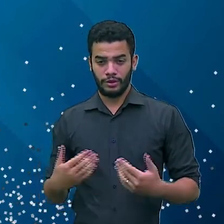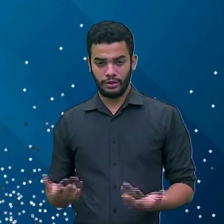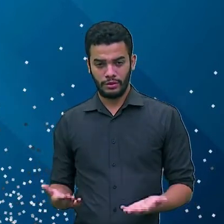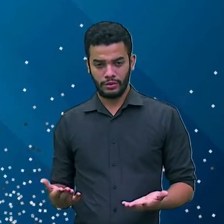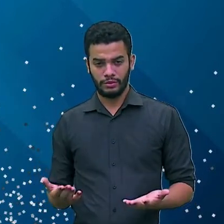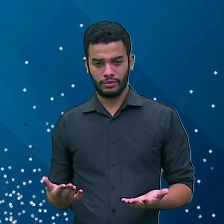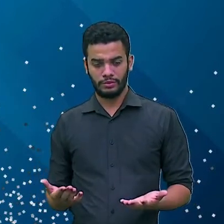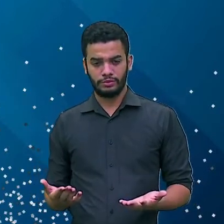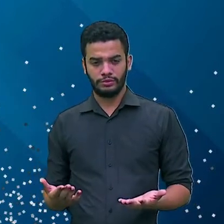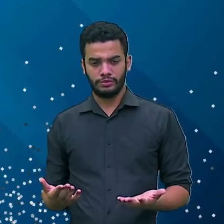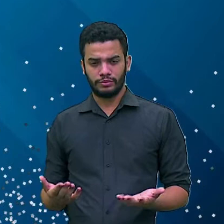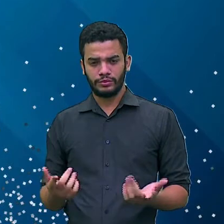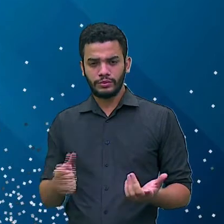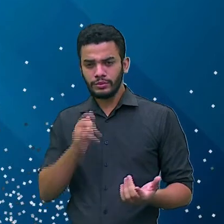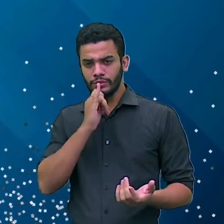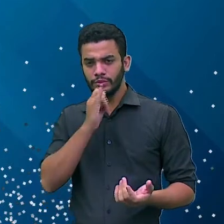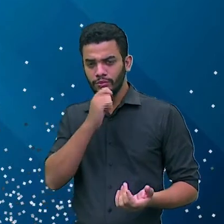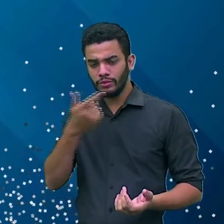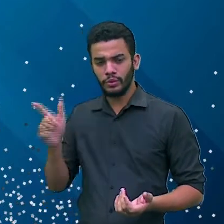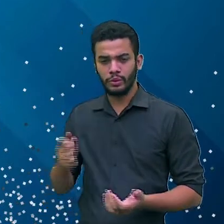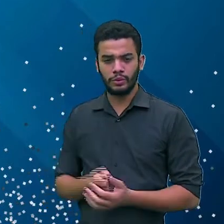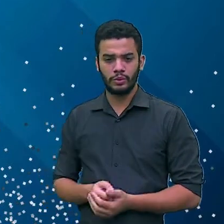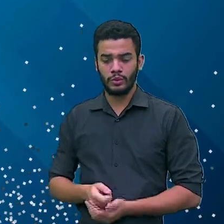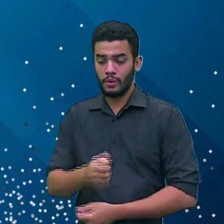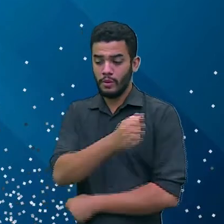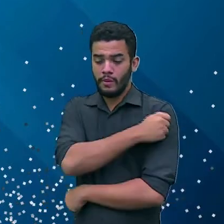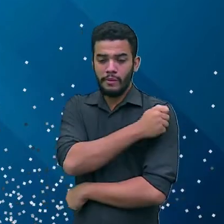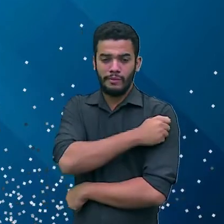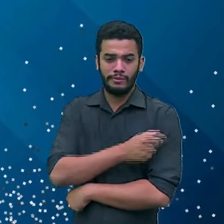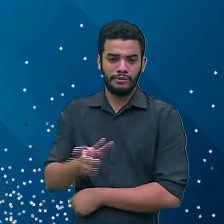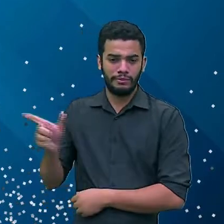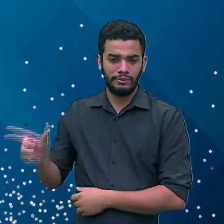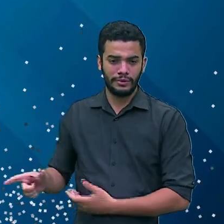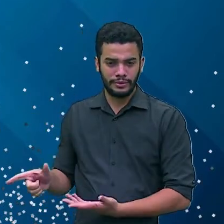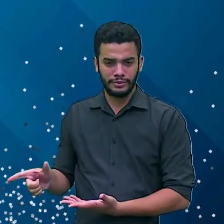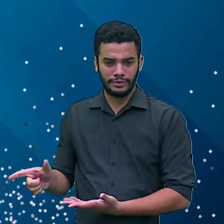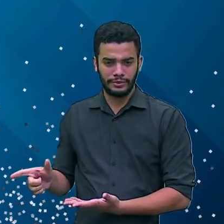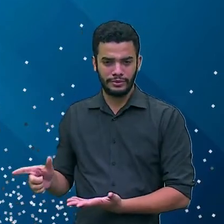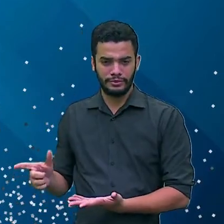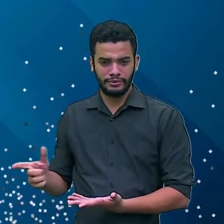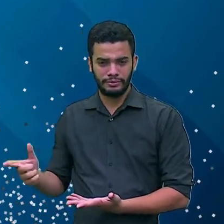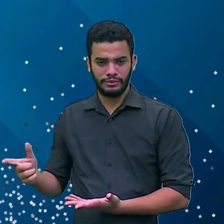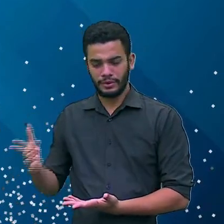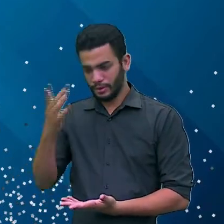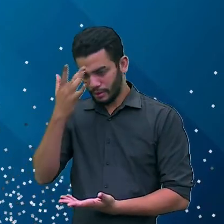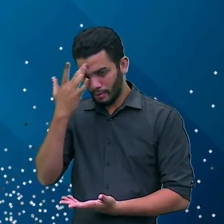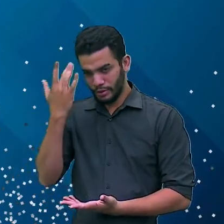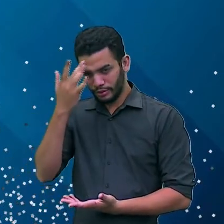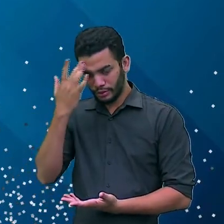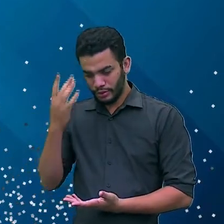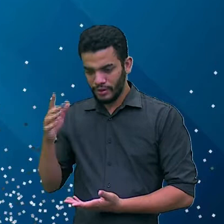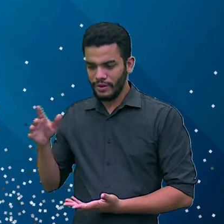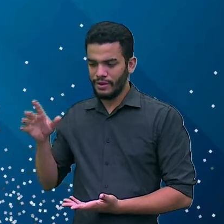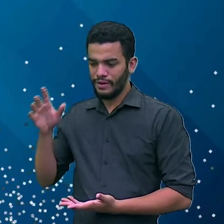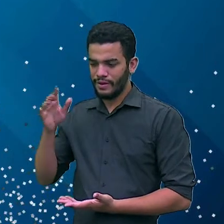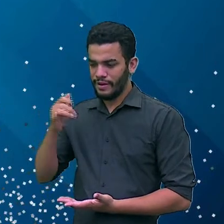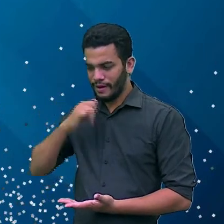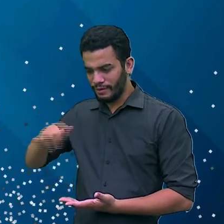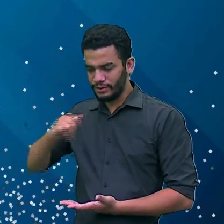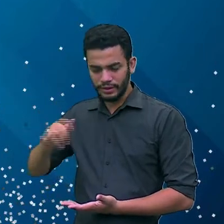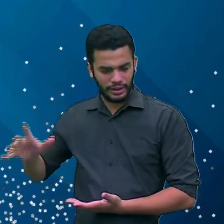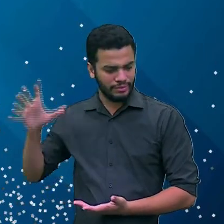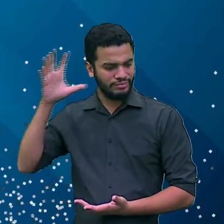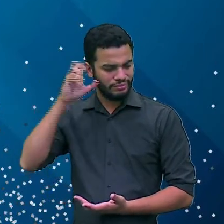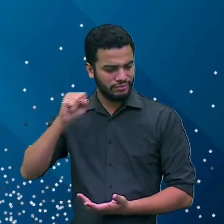ouviu tudo calado. Sujeito ou aluno? Ouviu é